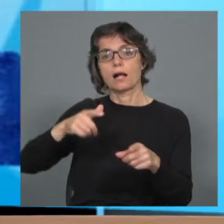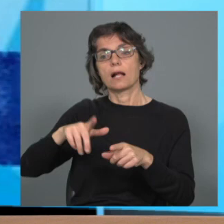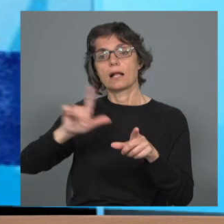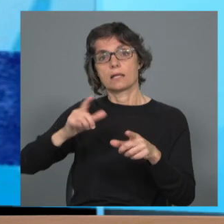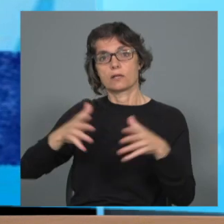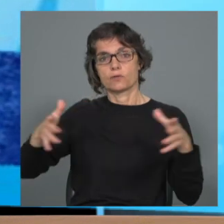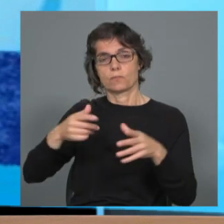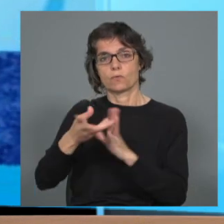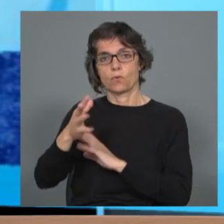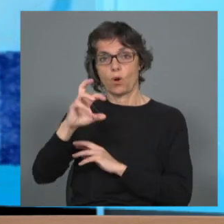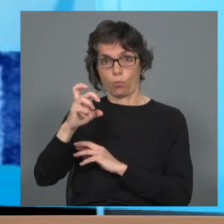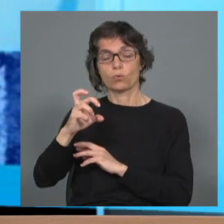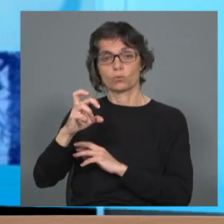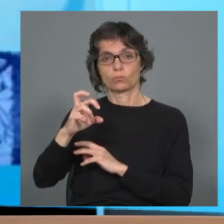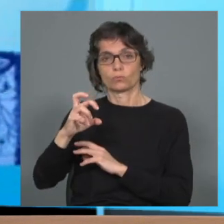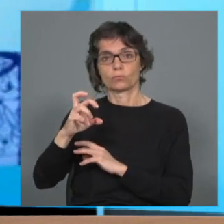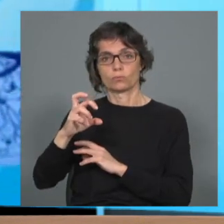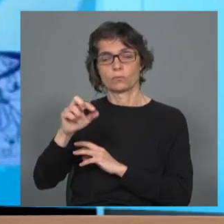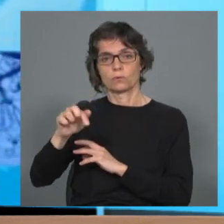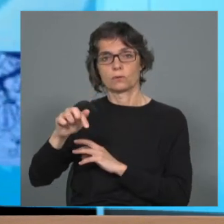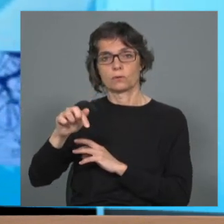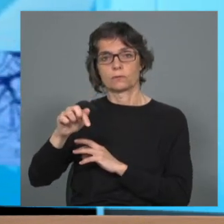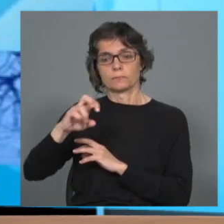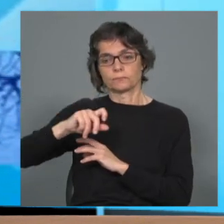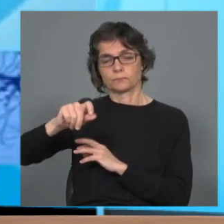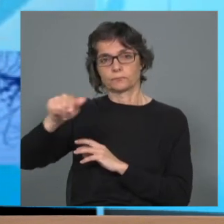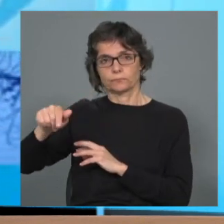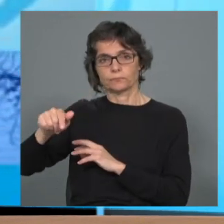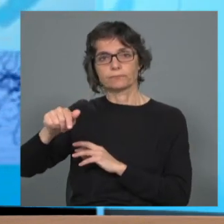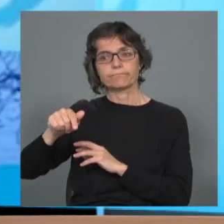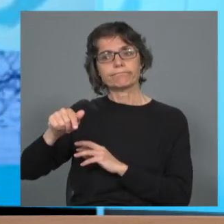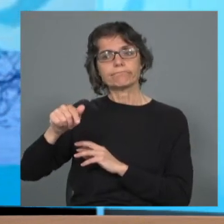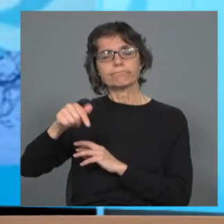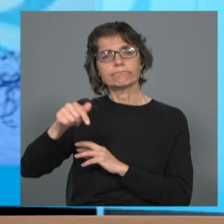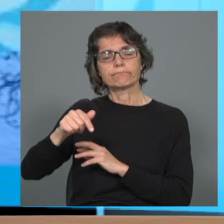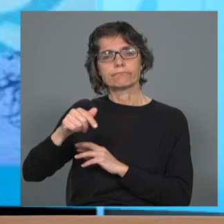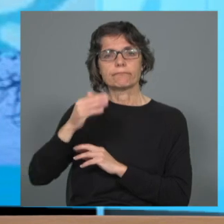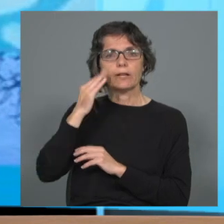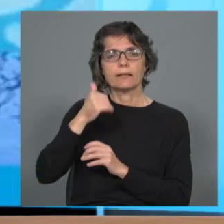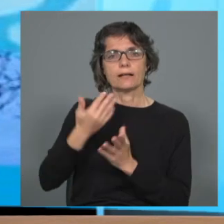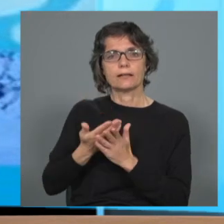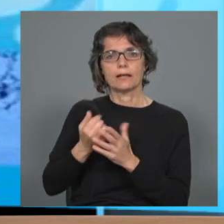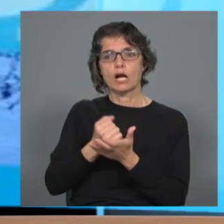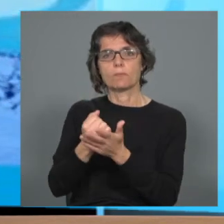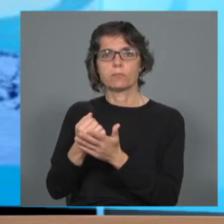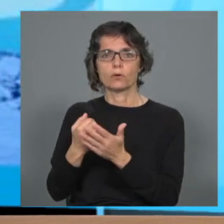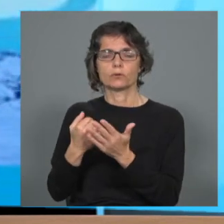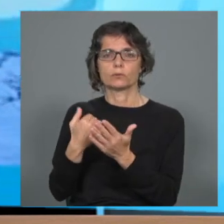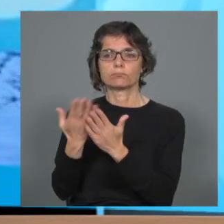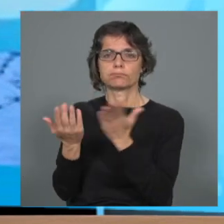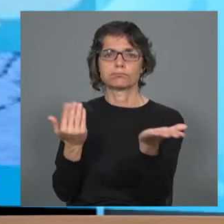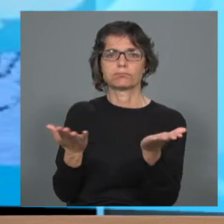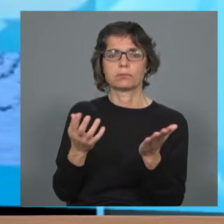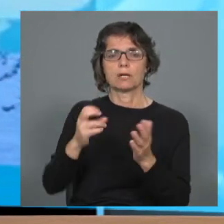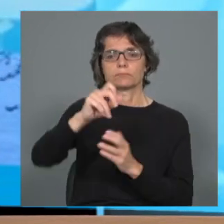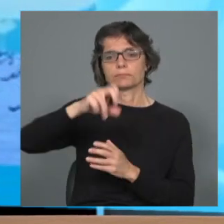são 8 ao todo, os gabinetes da ajuda de mãe, para de uma forma mais descentralizada e bem na comunidade